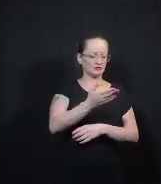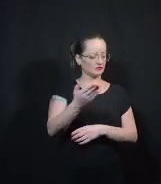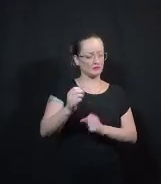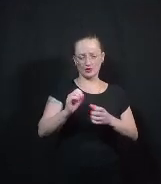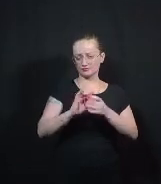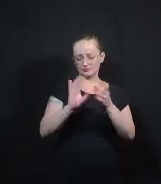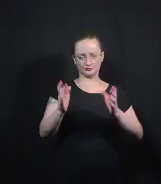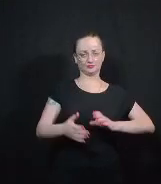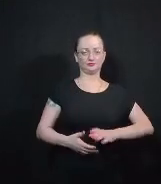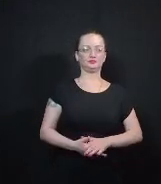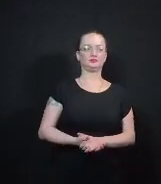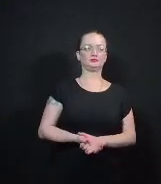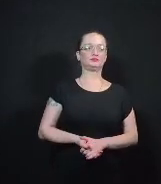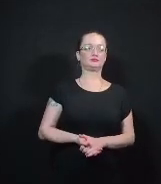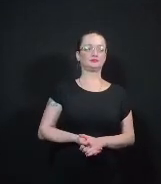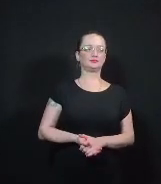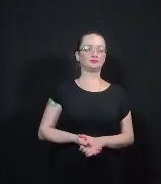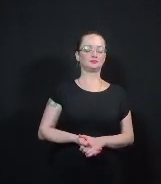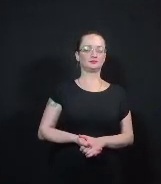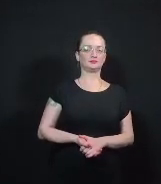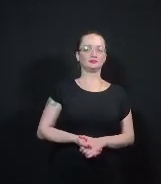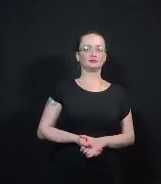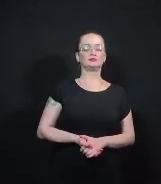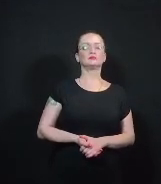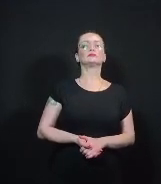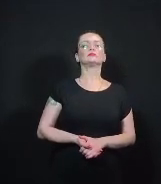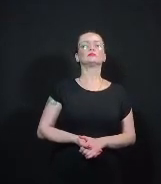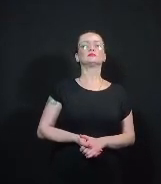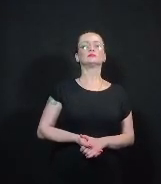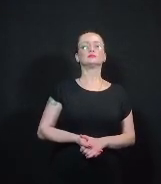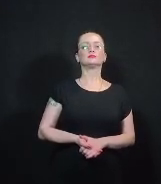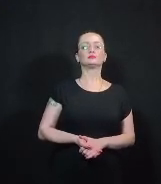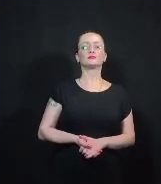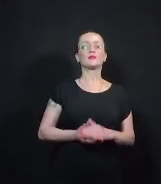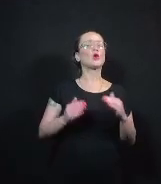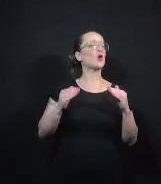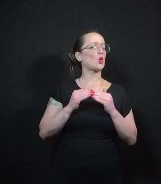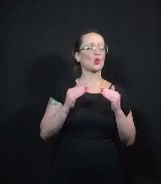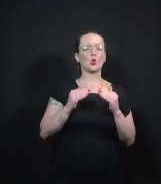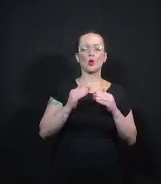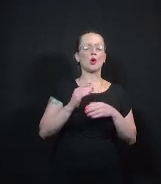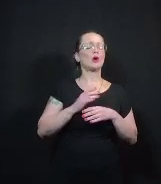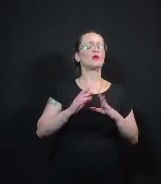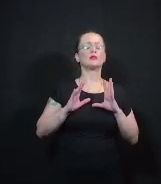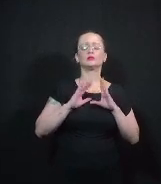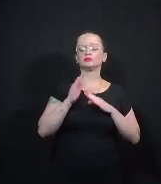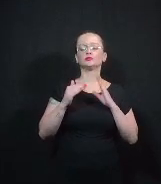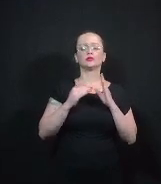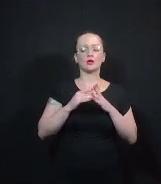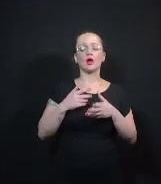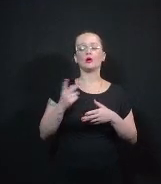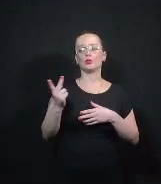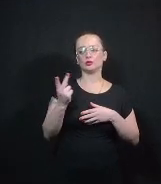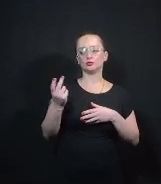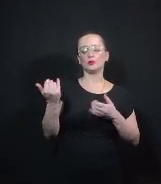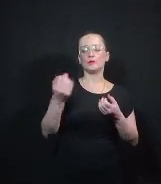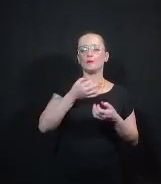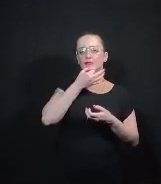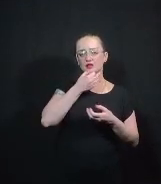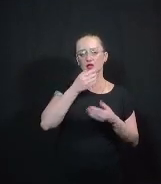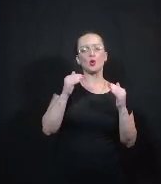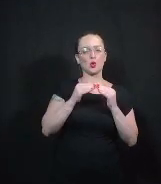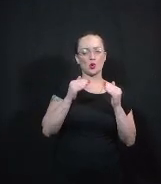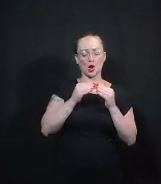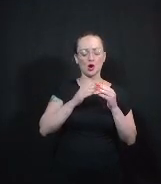entra. Bom, eu acho que, na verdade, eu concordo totalmente com o que o Juliano e o Pablo trouxeram. Não tenho esse